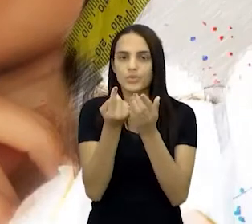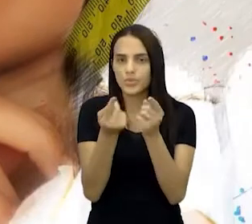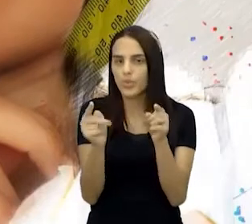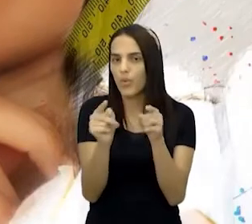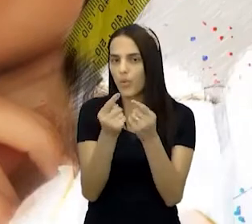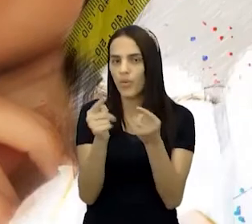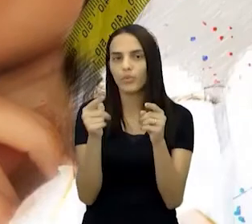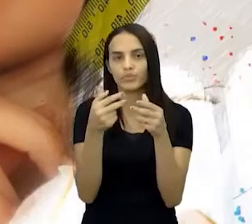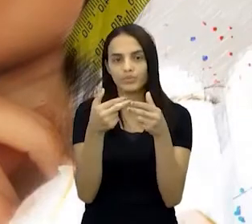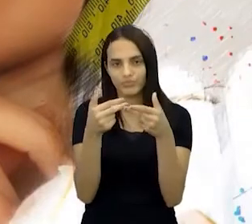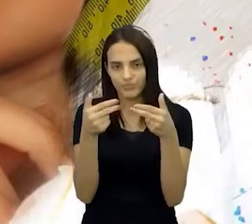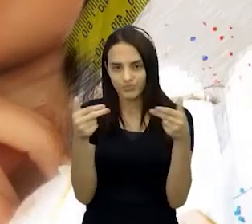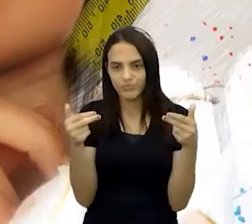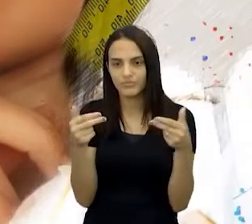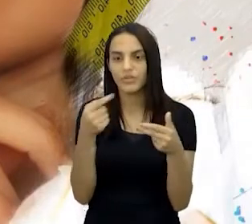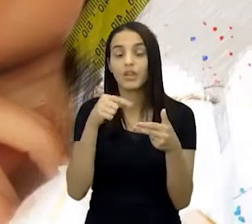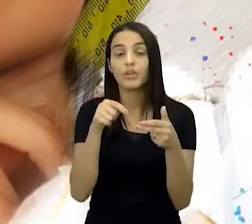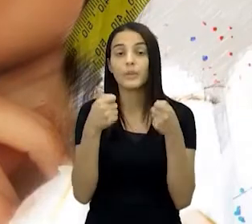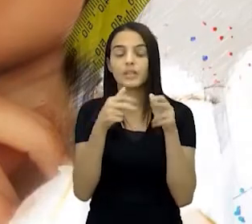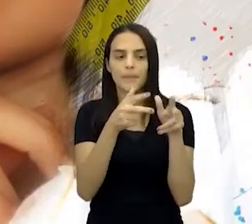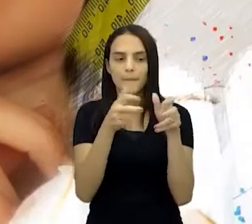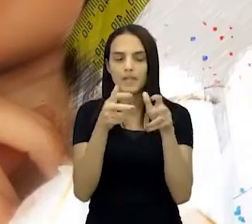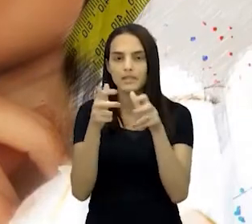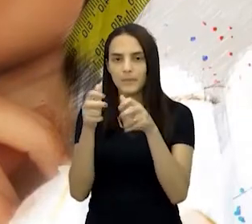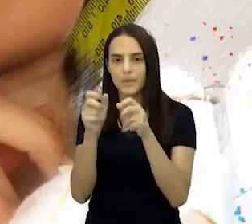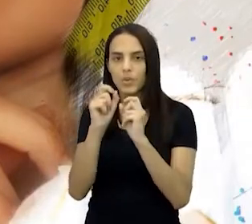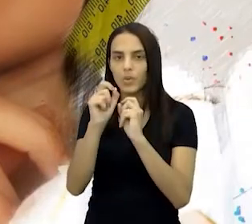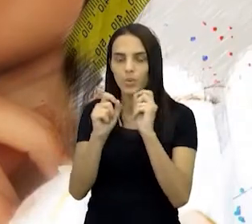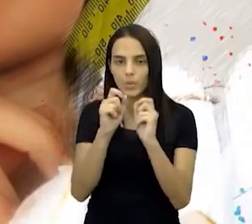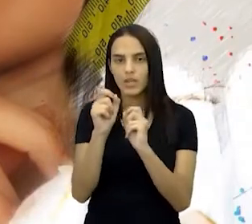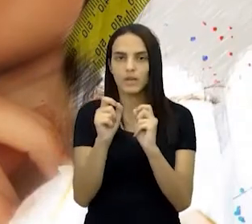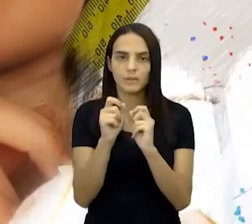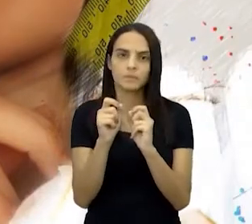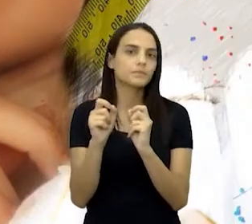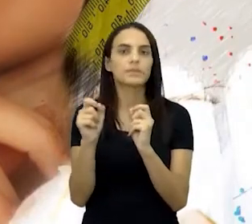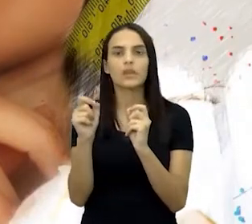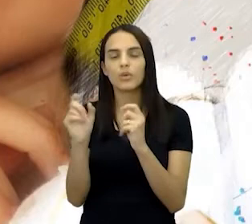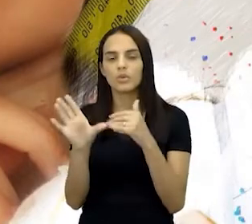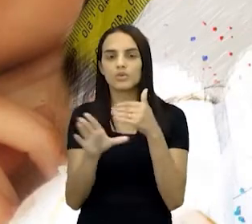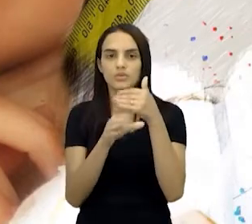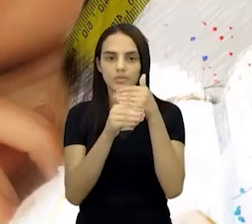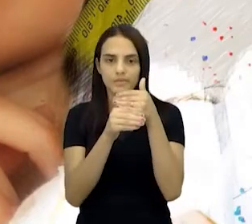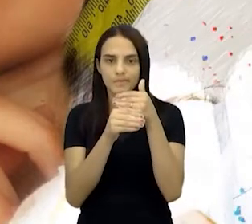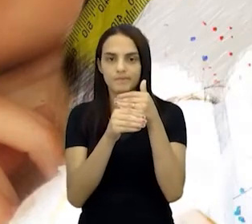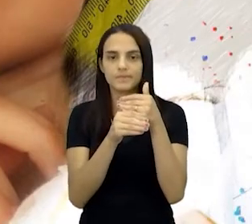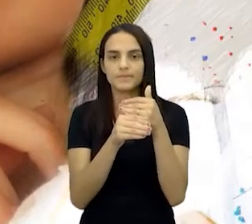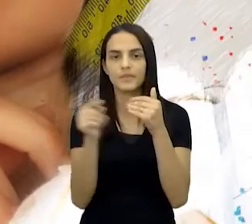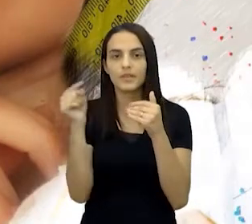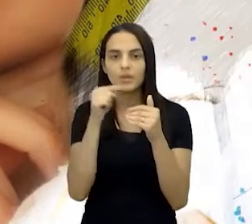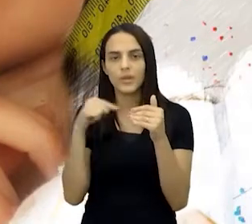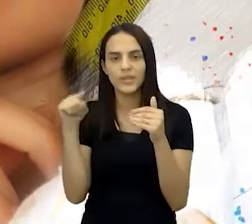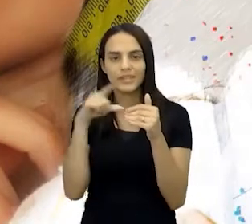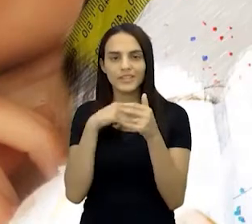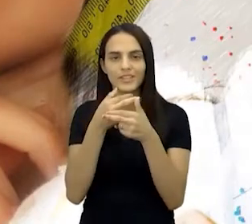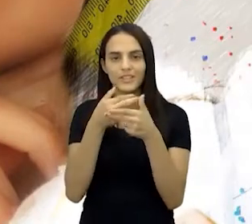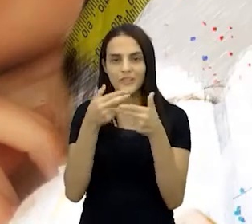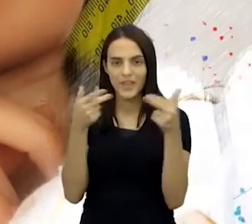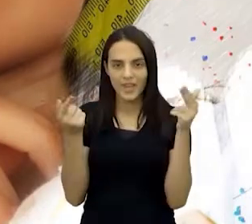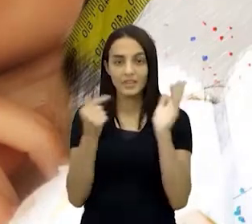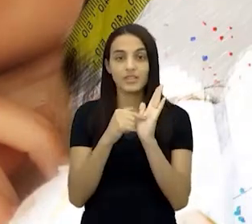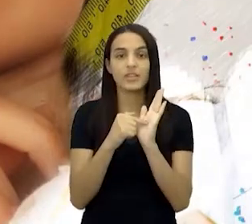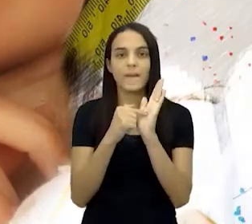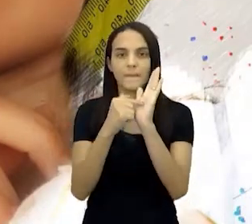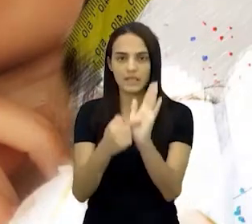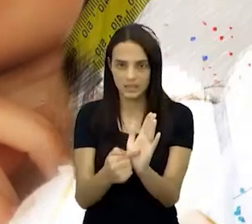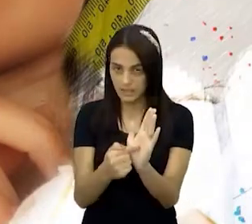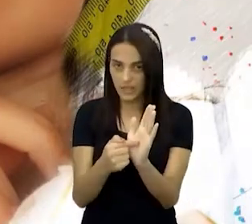Então a gente tem que perceber, a gente vai perceber, na verdade, no nosso componente, que nós temos diversas formas de apresentar